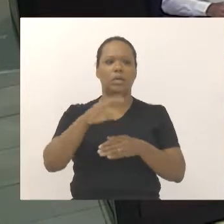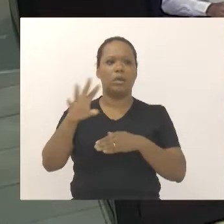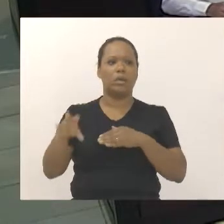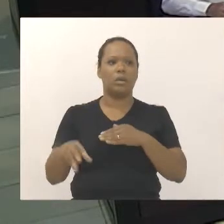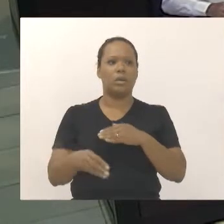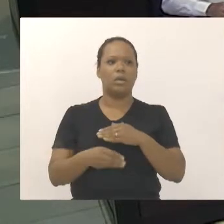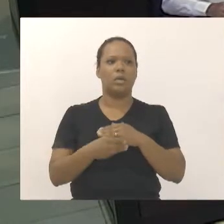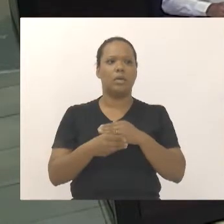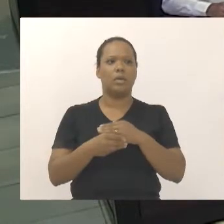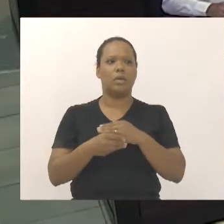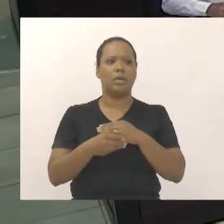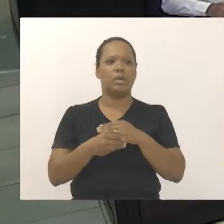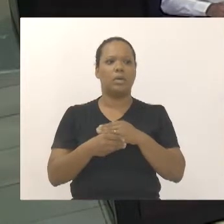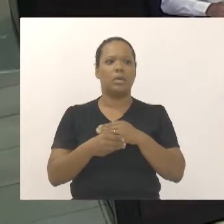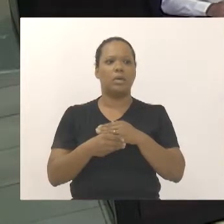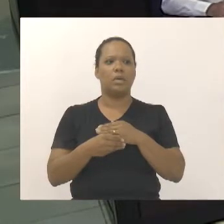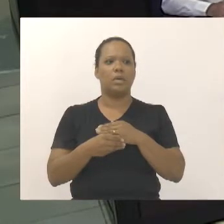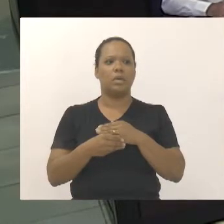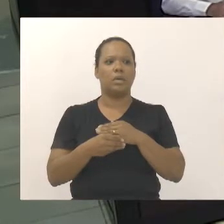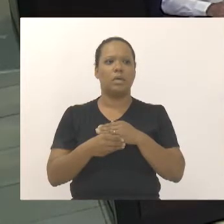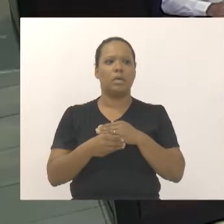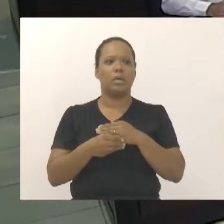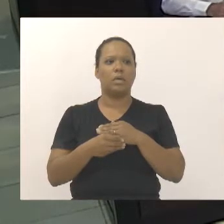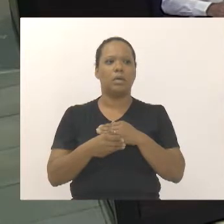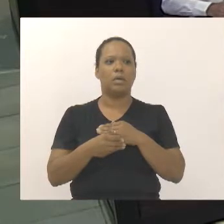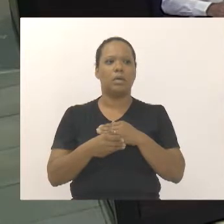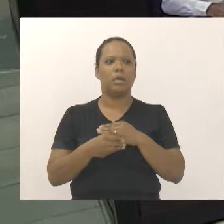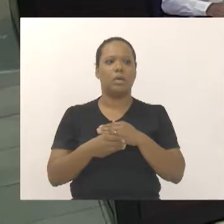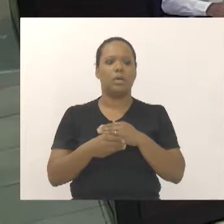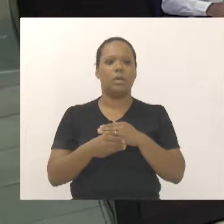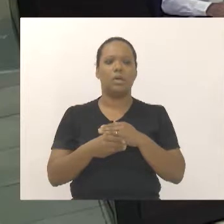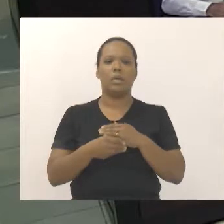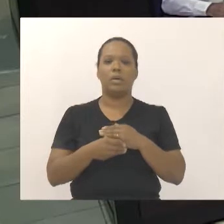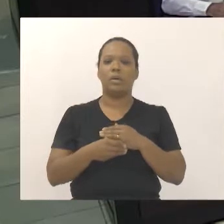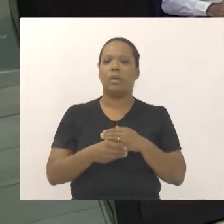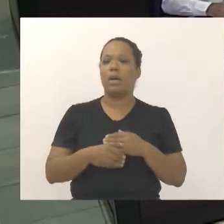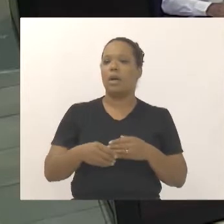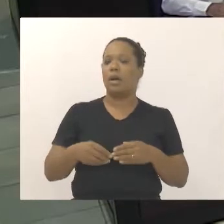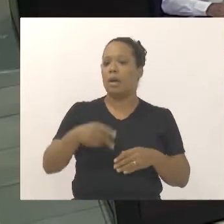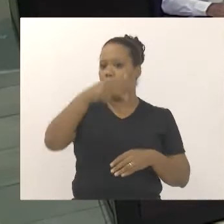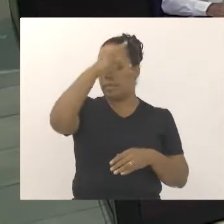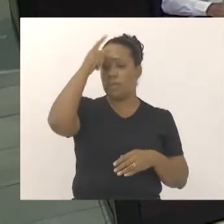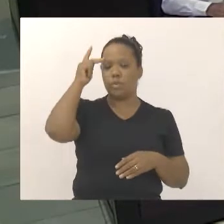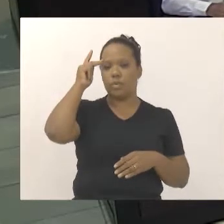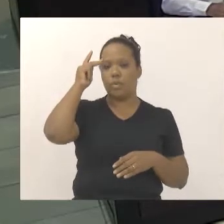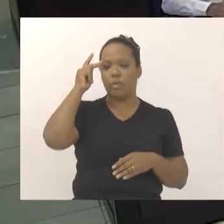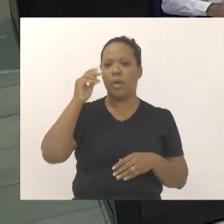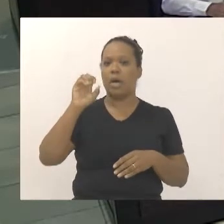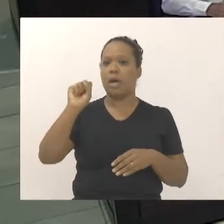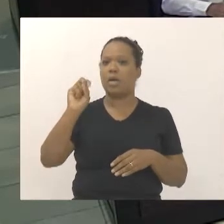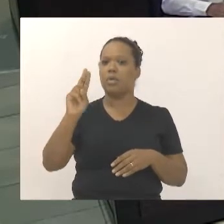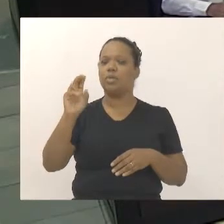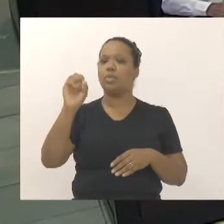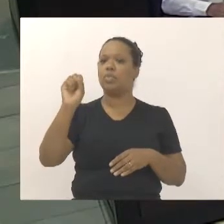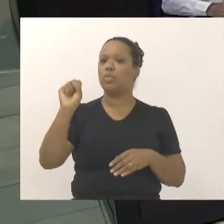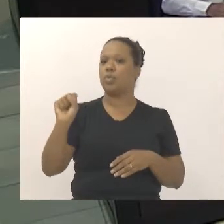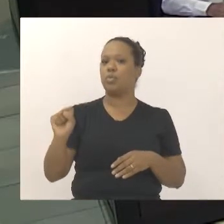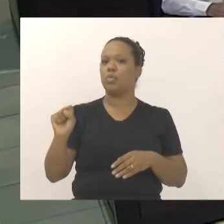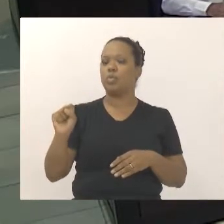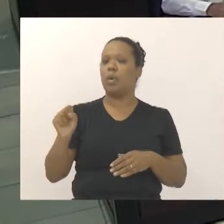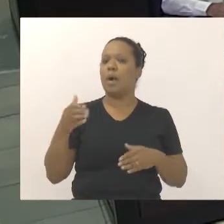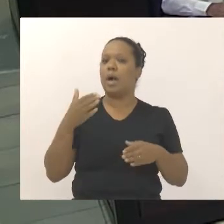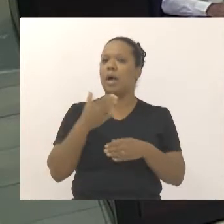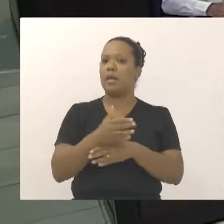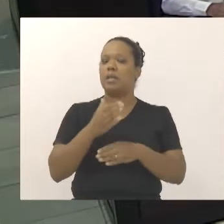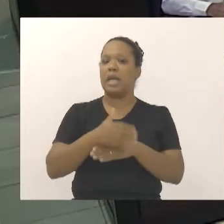que institui uma cobrança para o paciente SUS. Vocês estão prestando atenção no que vocês estão votando? No atendimento que tem